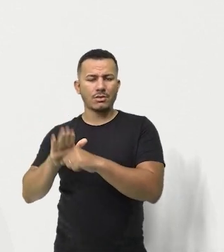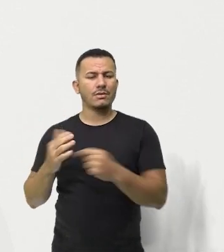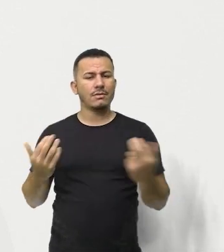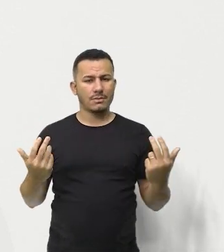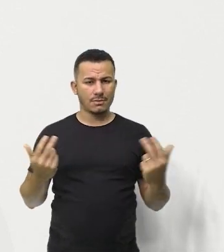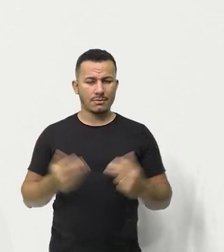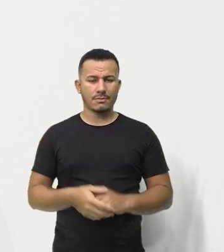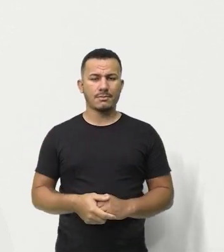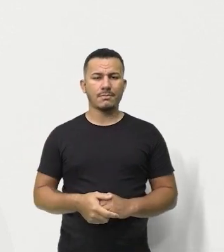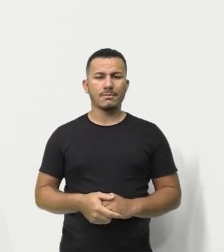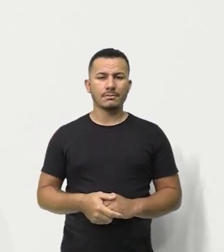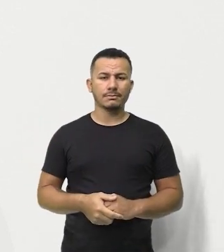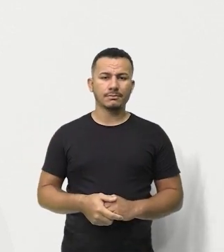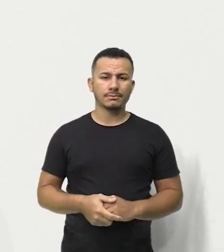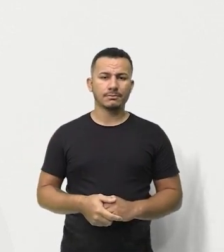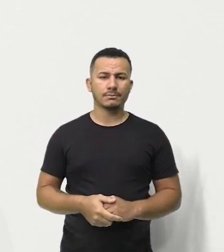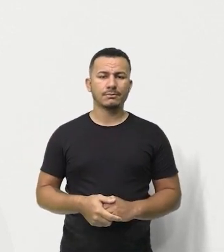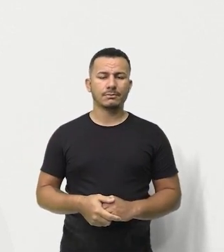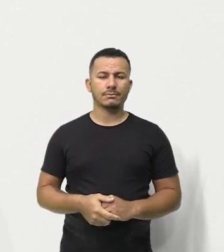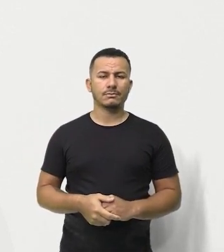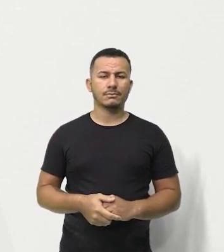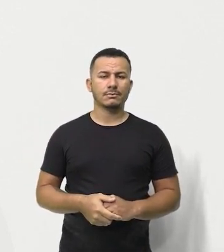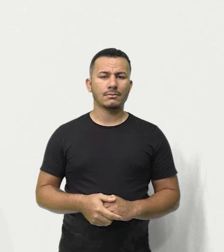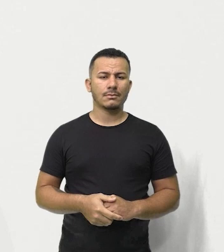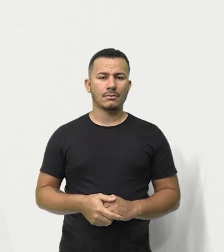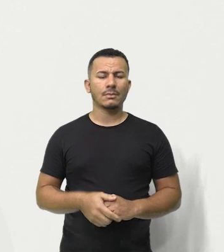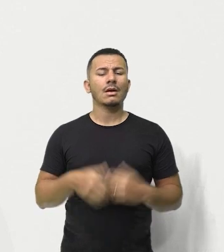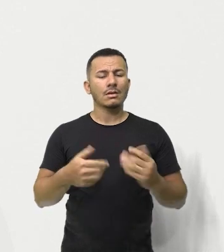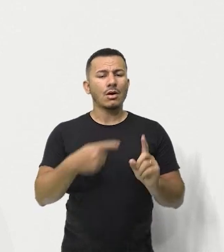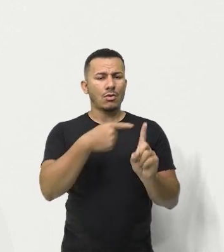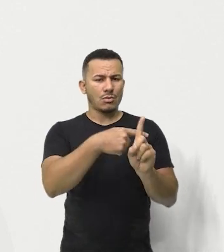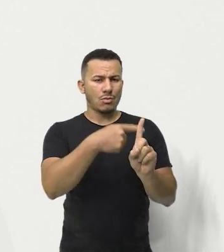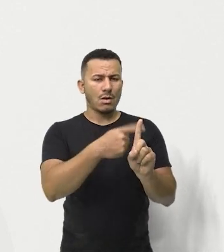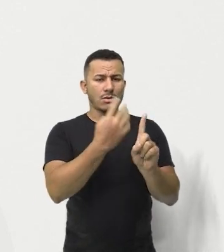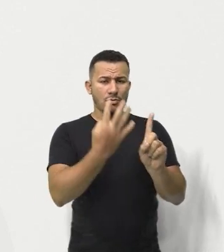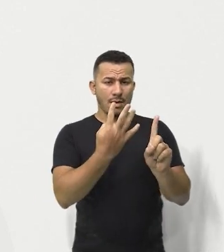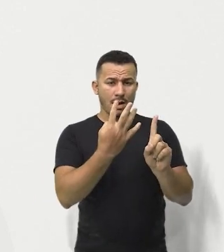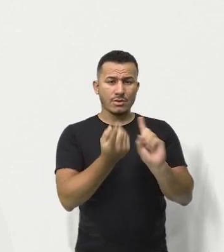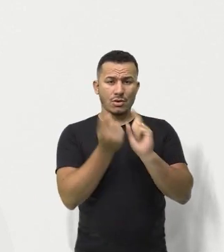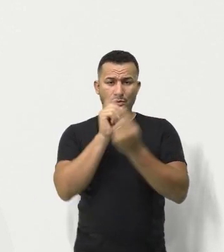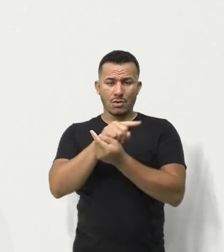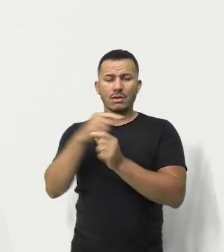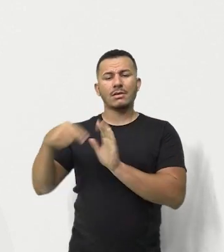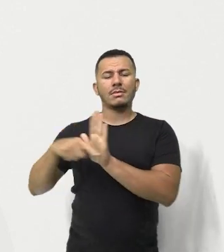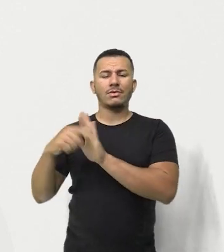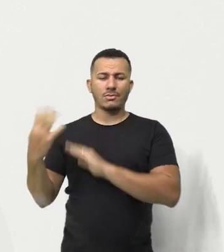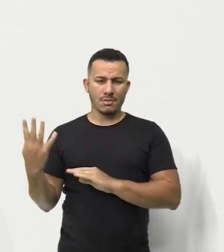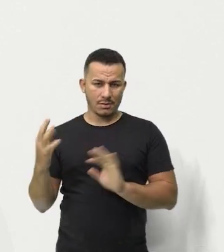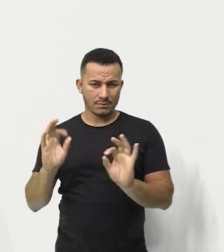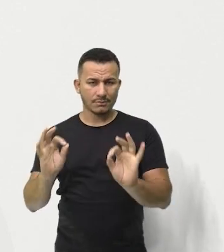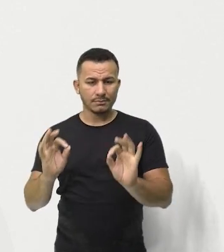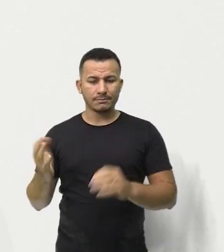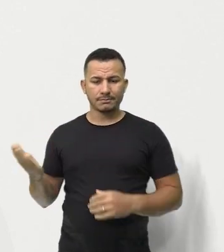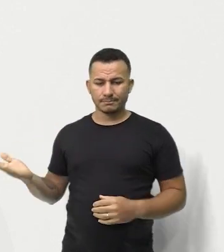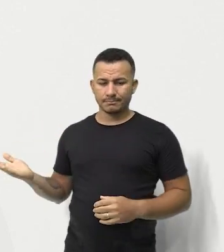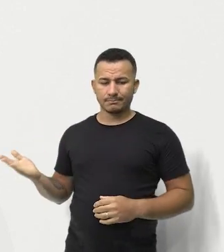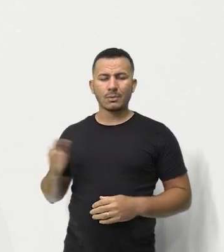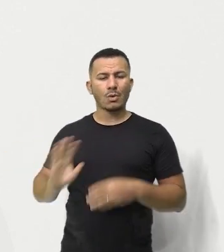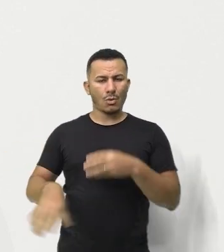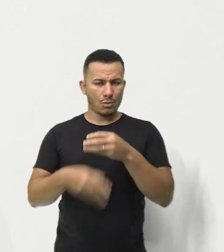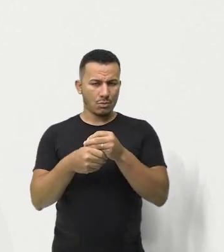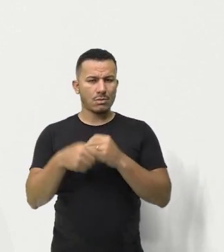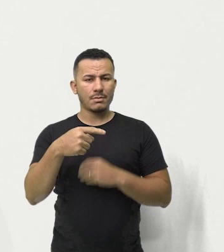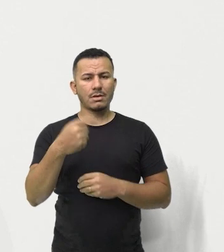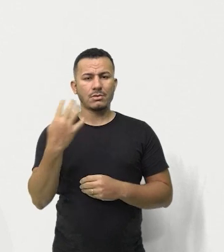O simétrico de um número negativo é ele mesmo com sinal positivo. Então, qual é, né, o simétrico de mais 4? Menos